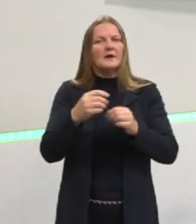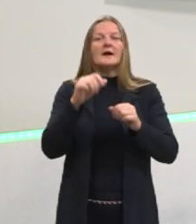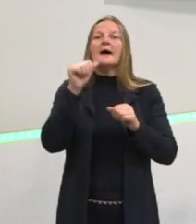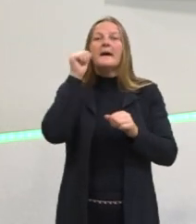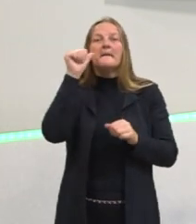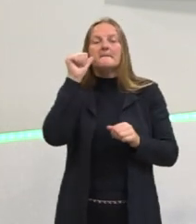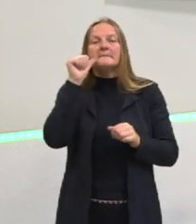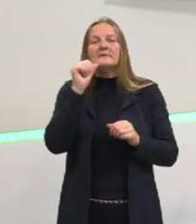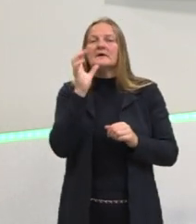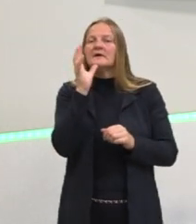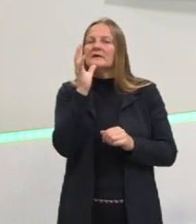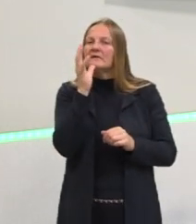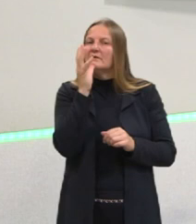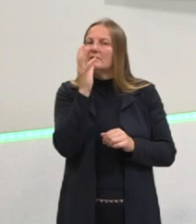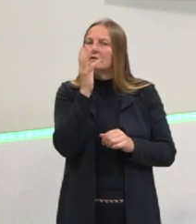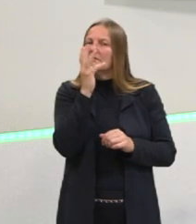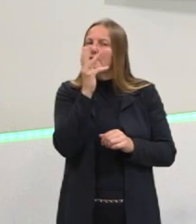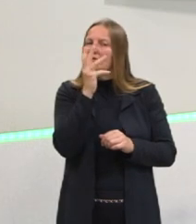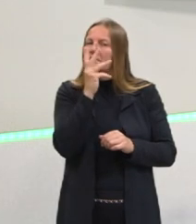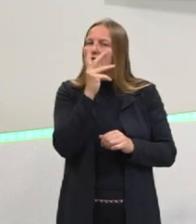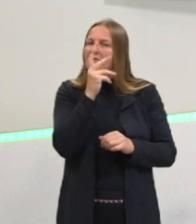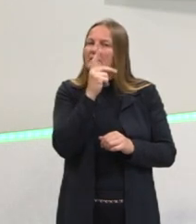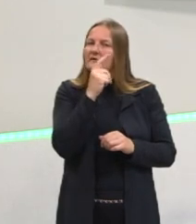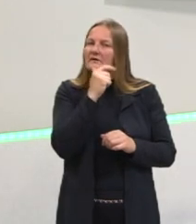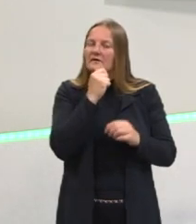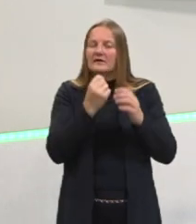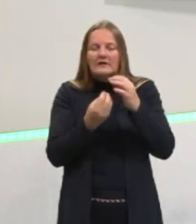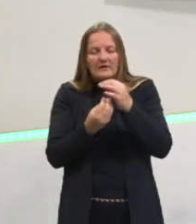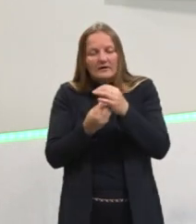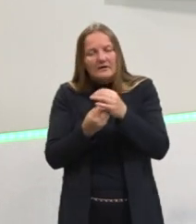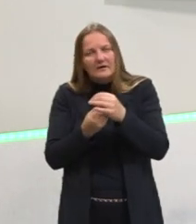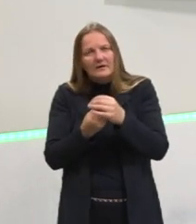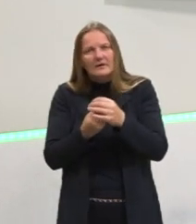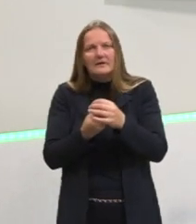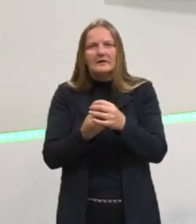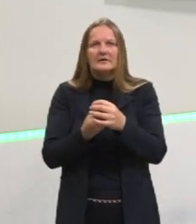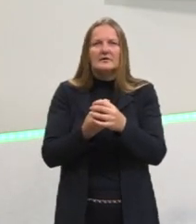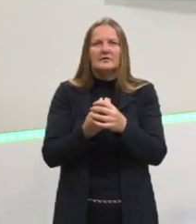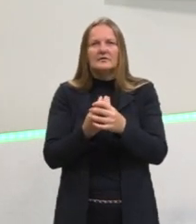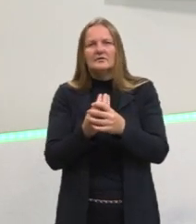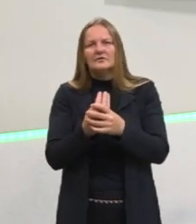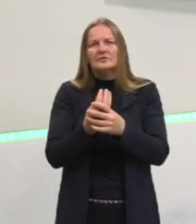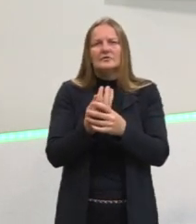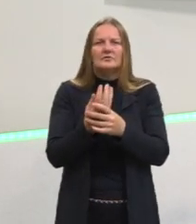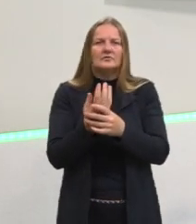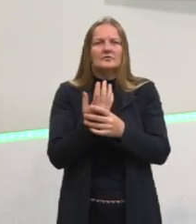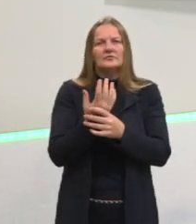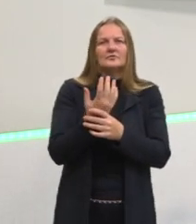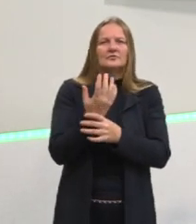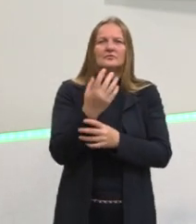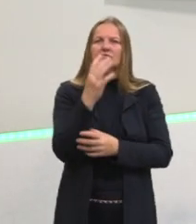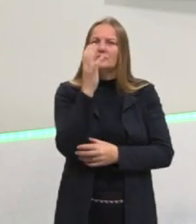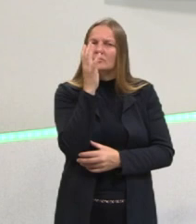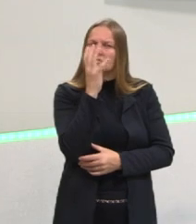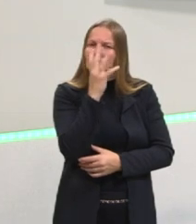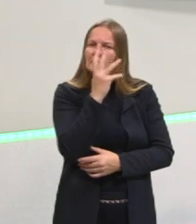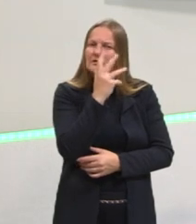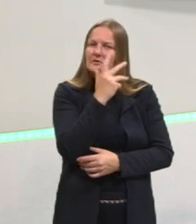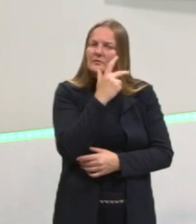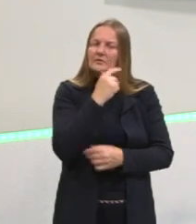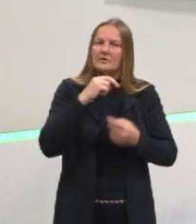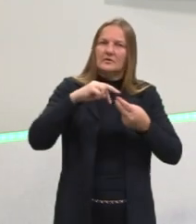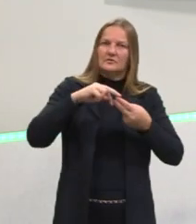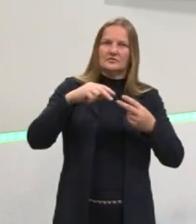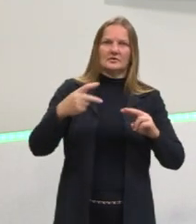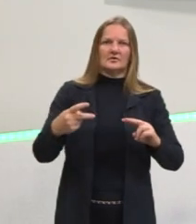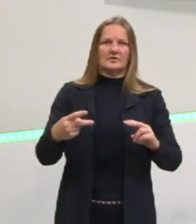porque também ela tem que mostrar para as plantas femininas que pode ler que a planta feminina pode levar aquele geniale que